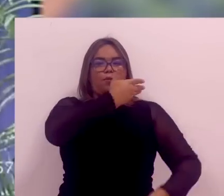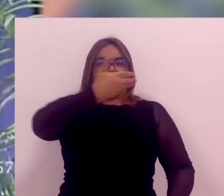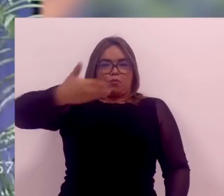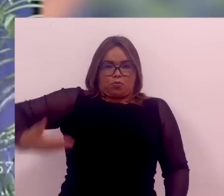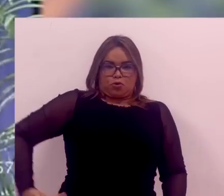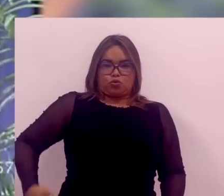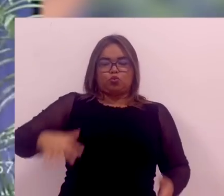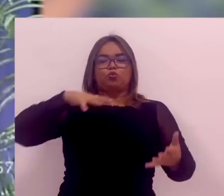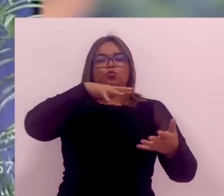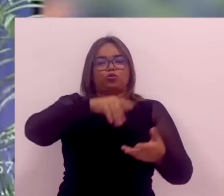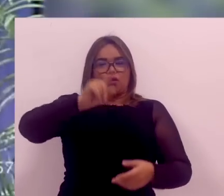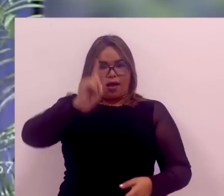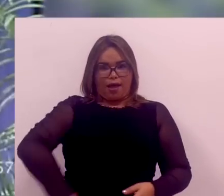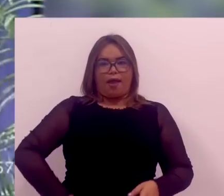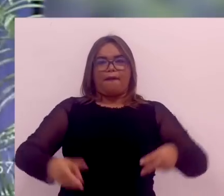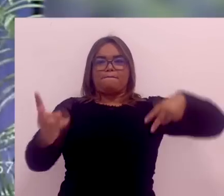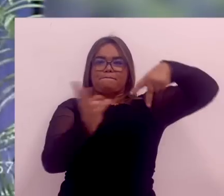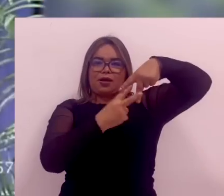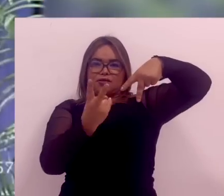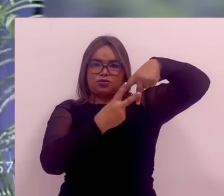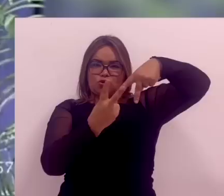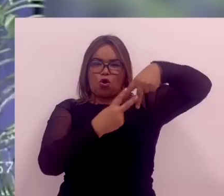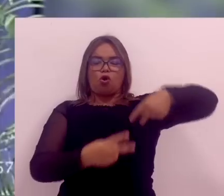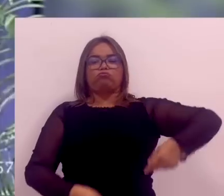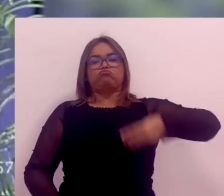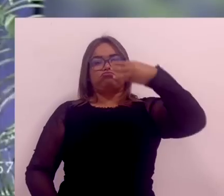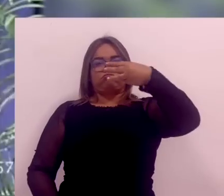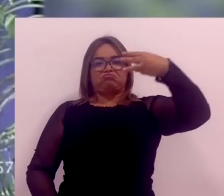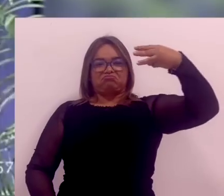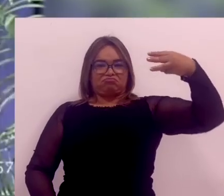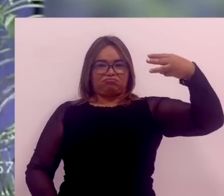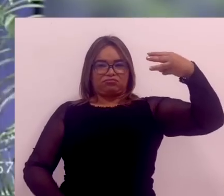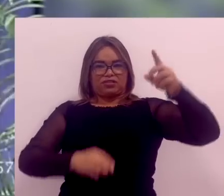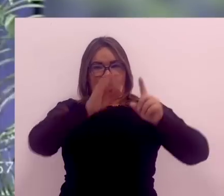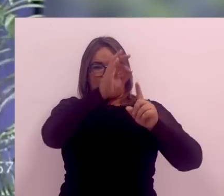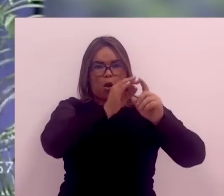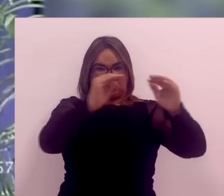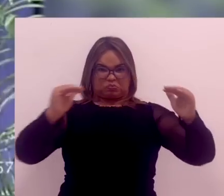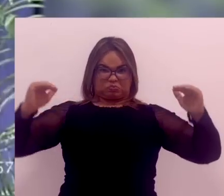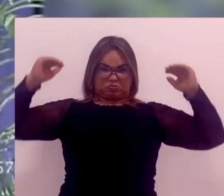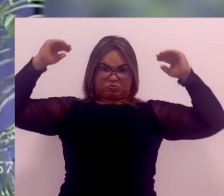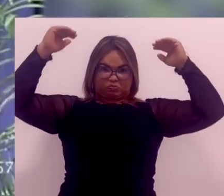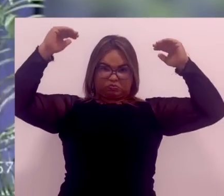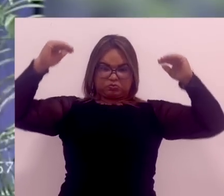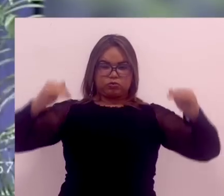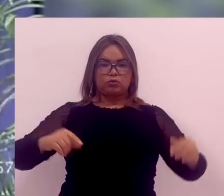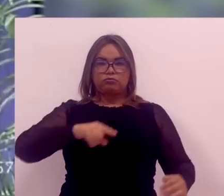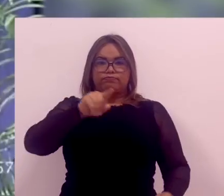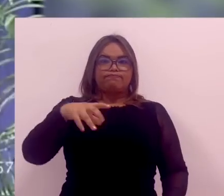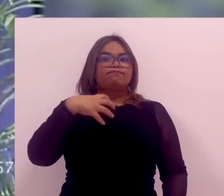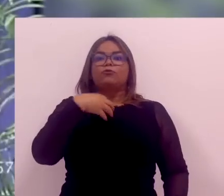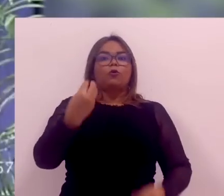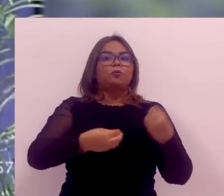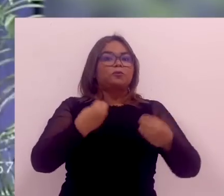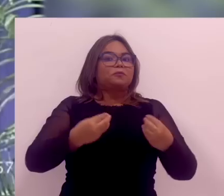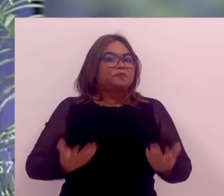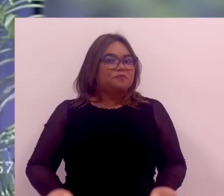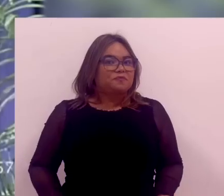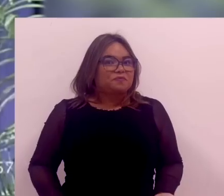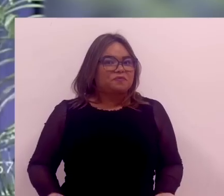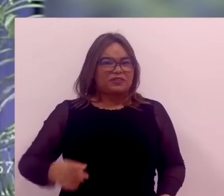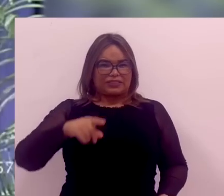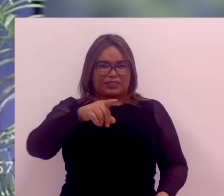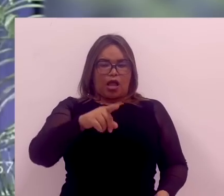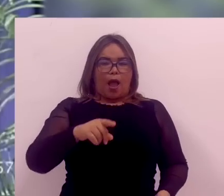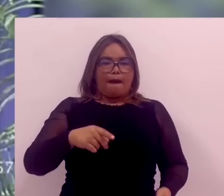a isso? E se você descobrisse que os melhores políticos do mundo são maçons de 33º grau? Os maiores políticos